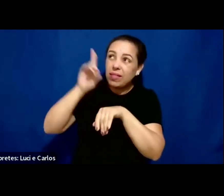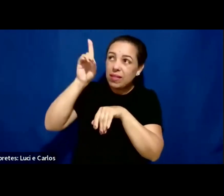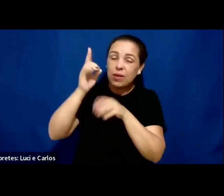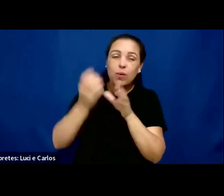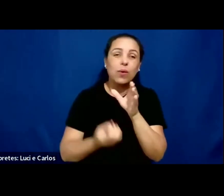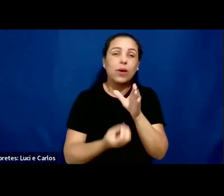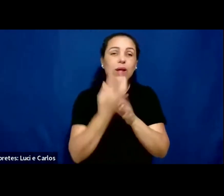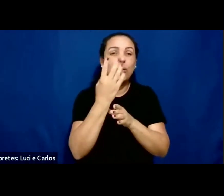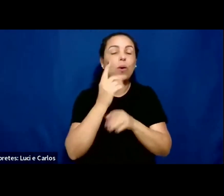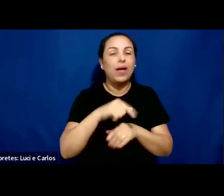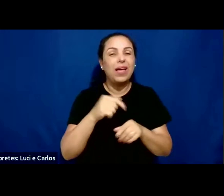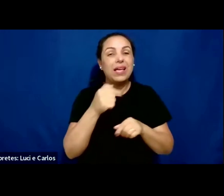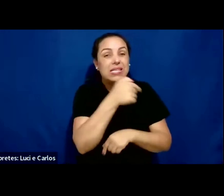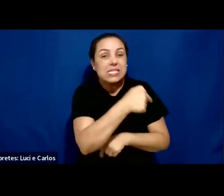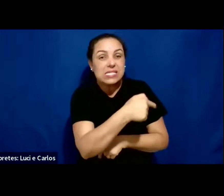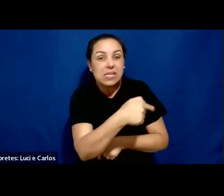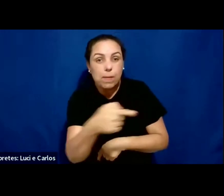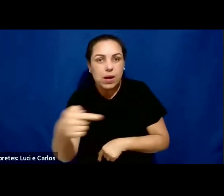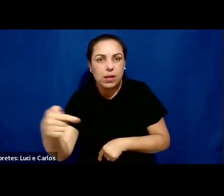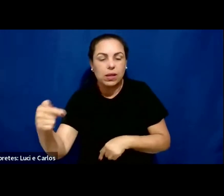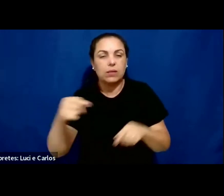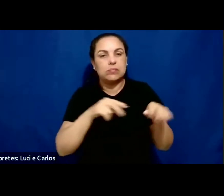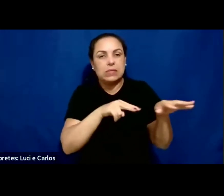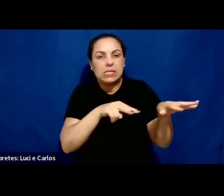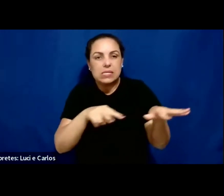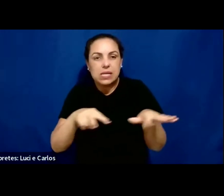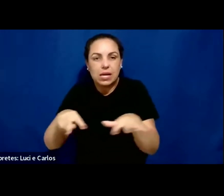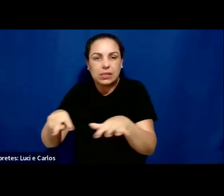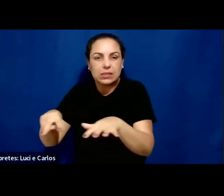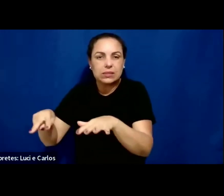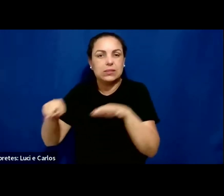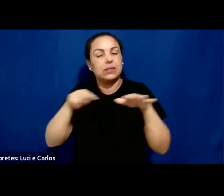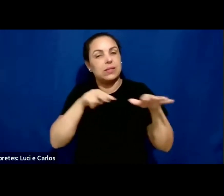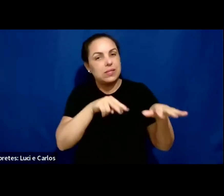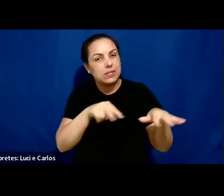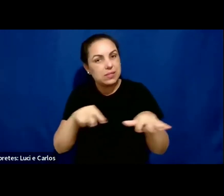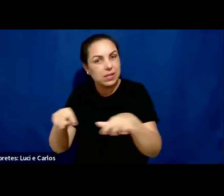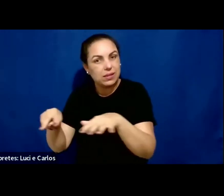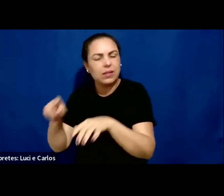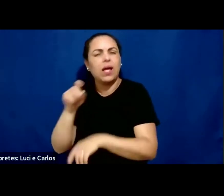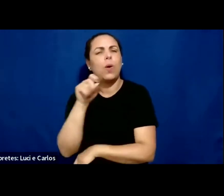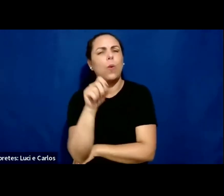7 dias. Você sabia disso? Você hoje vai descobrir alguns